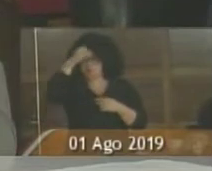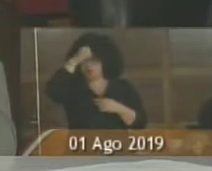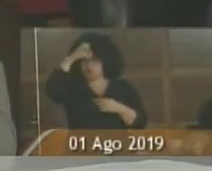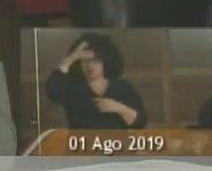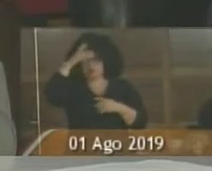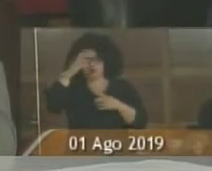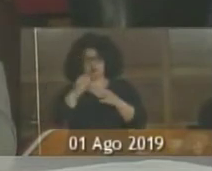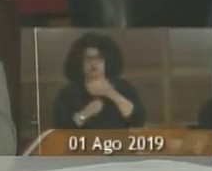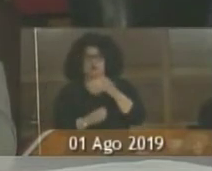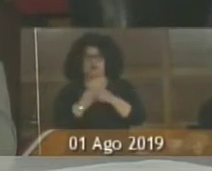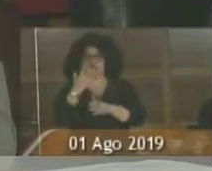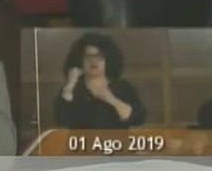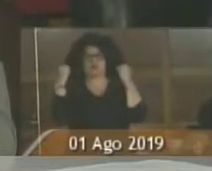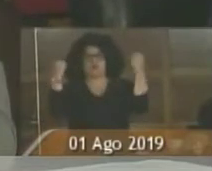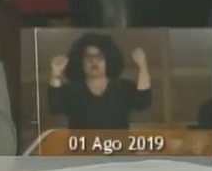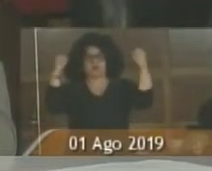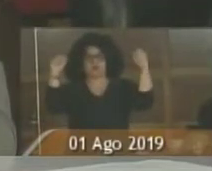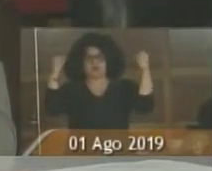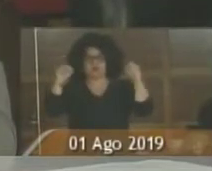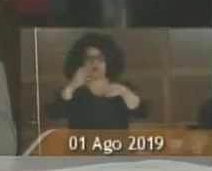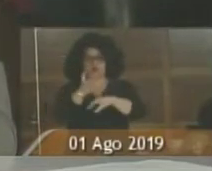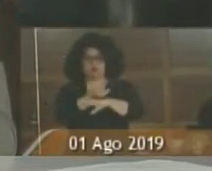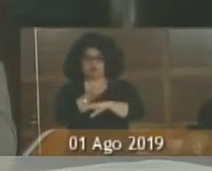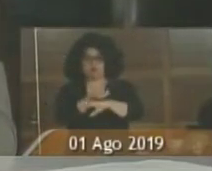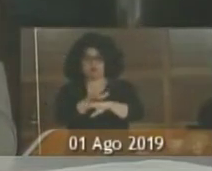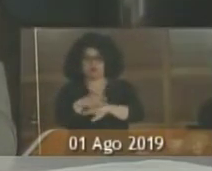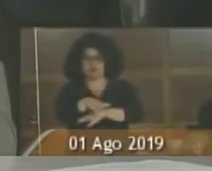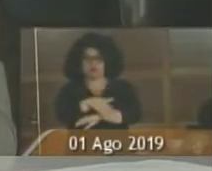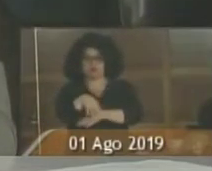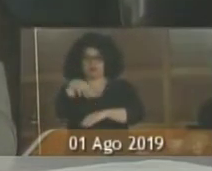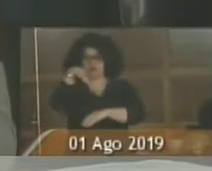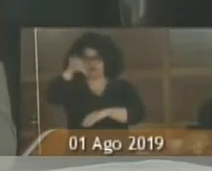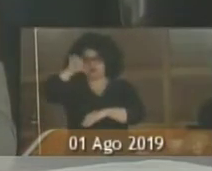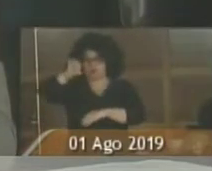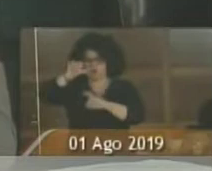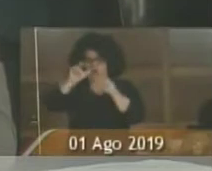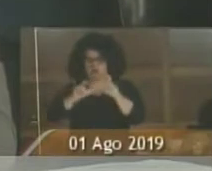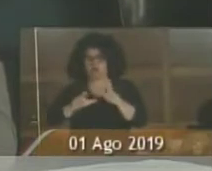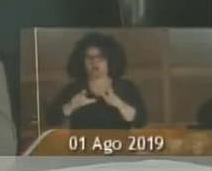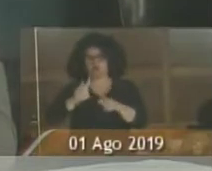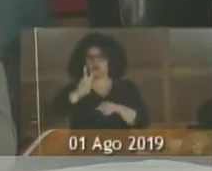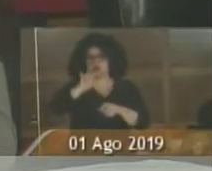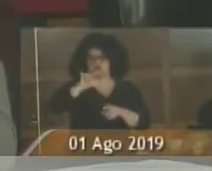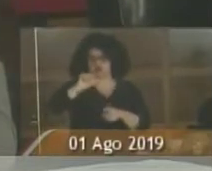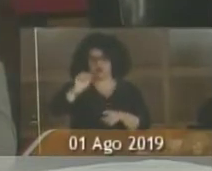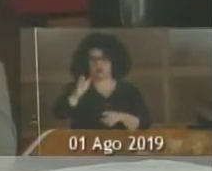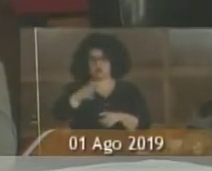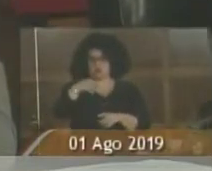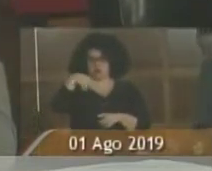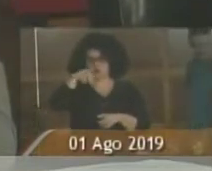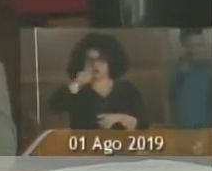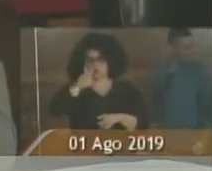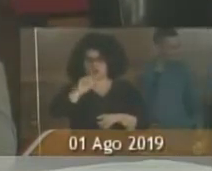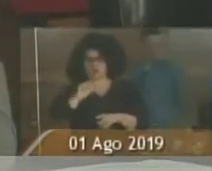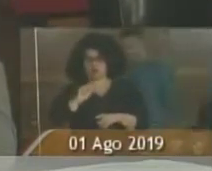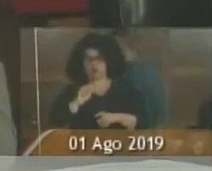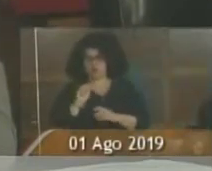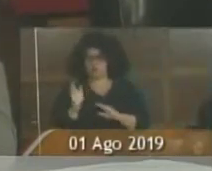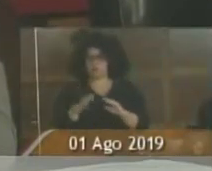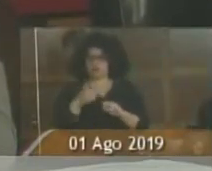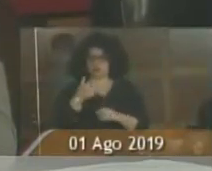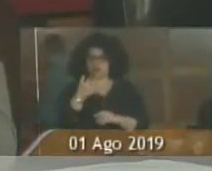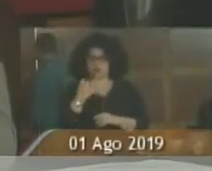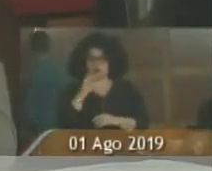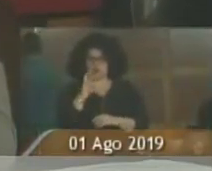a instalação de uma academia ao ar livre na praça na rua 9, bairro Vila Nova. Indicação 2351, indicando